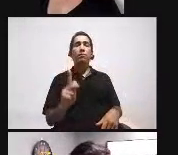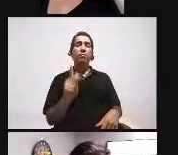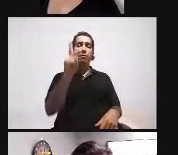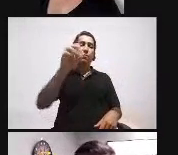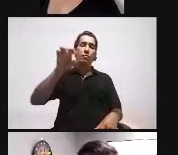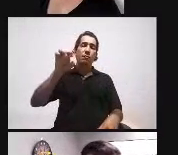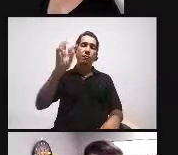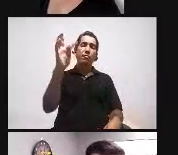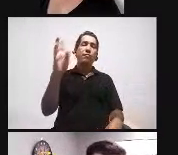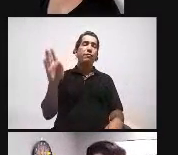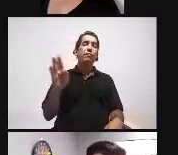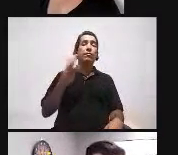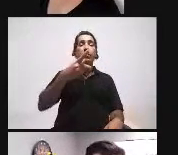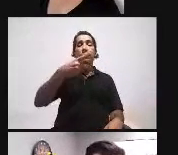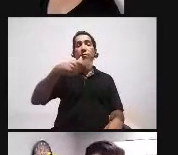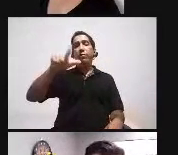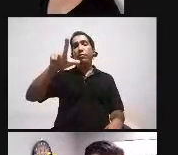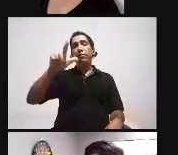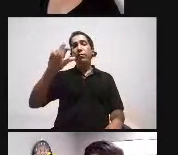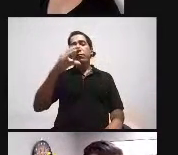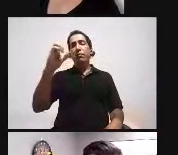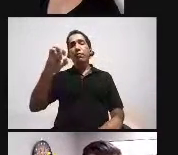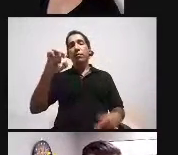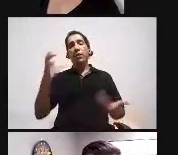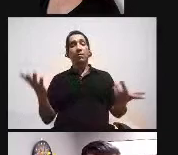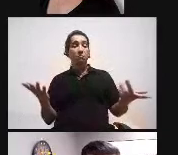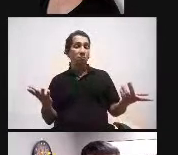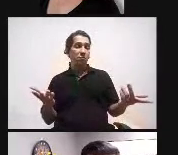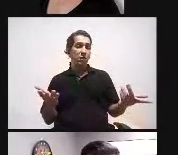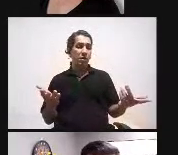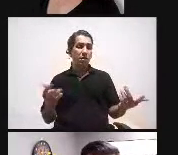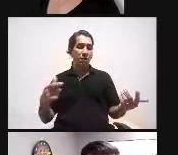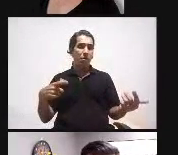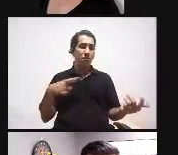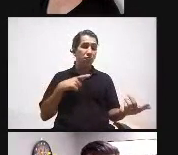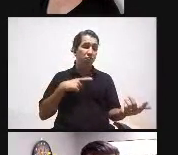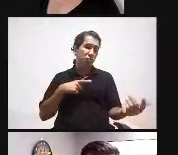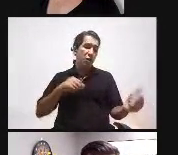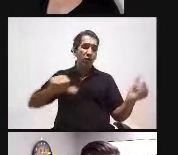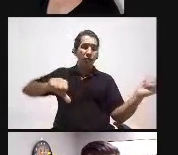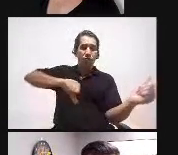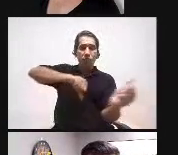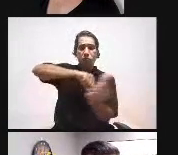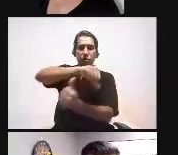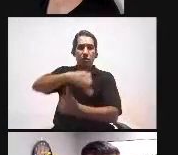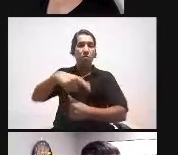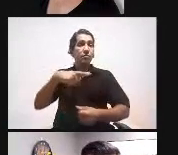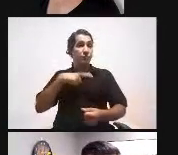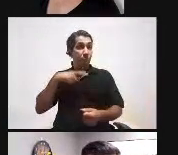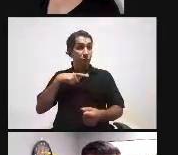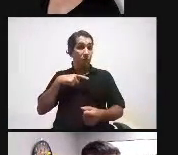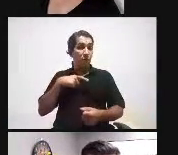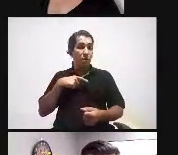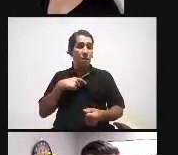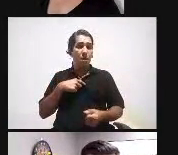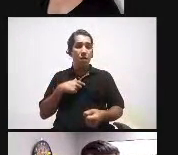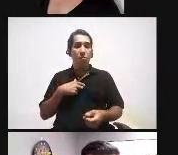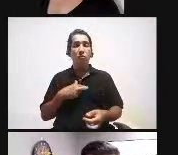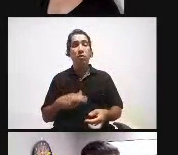migrando gradativamente para o digital. Eu tenho um restaurante presencial, mas eu